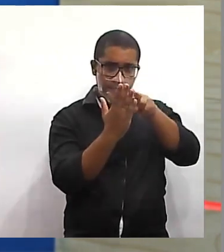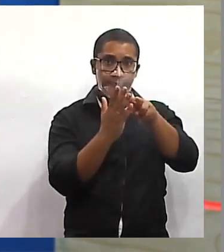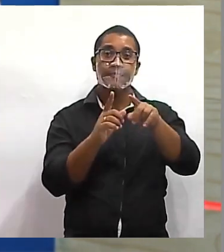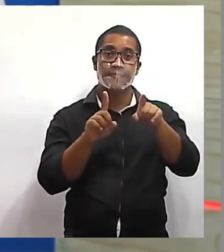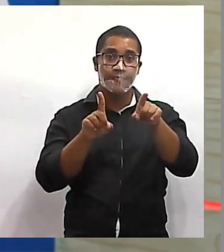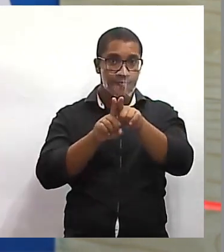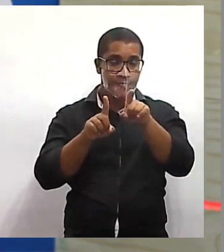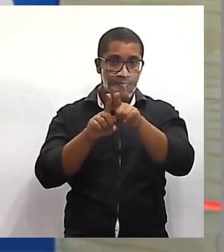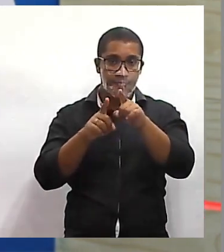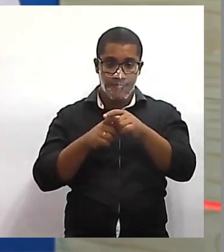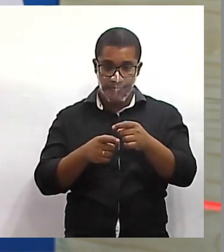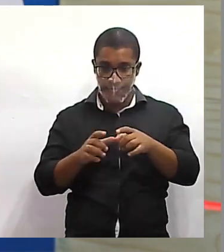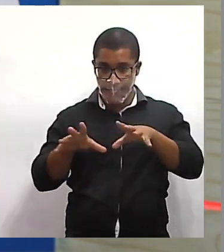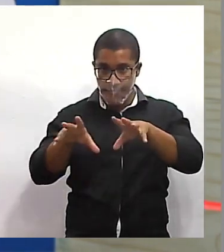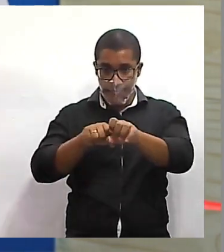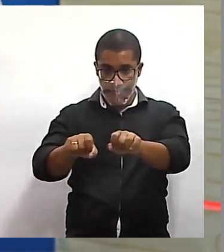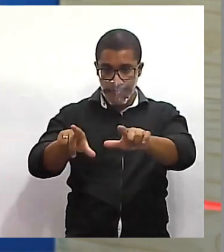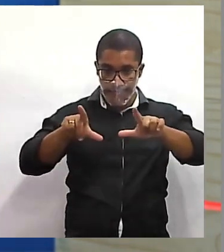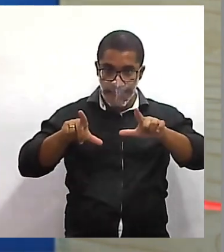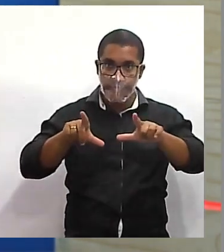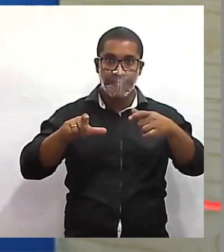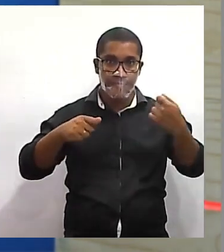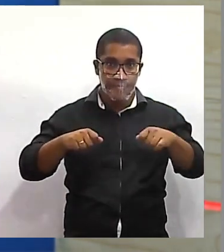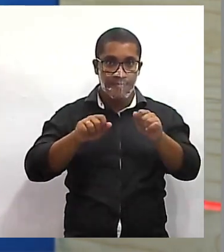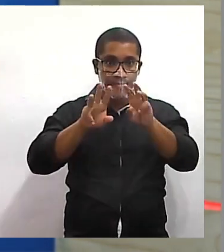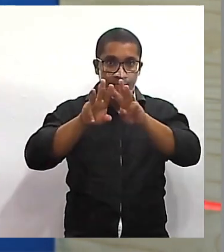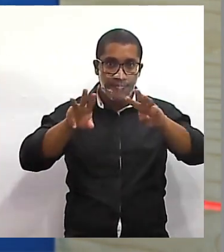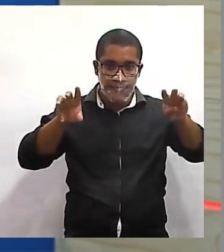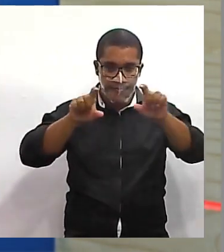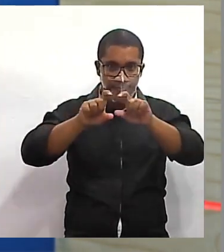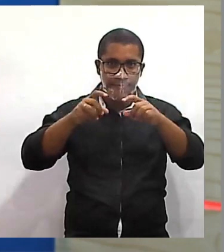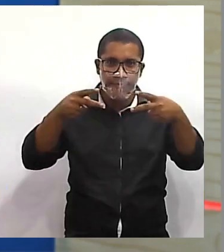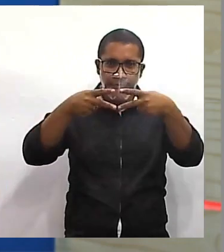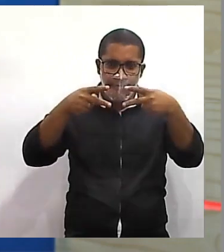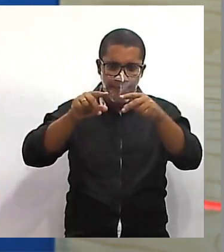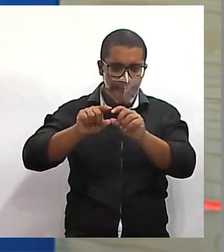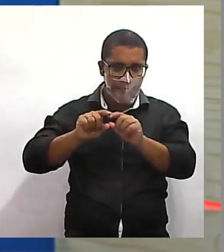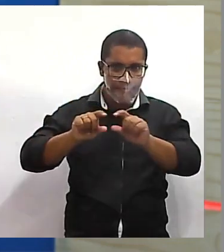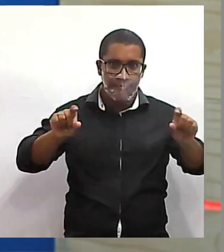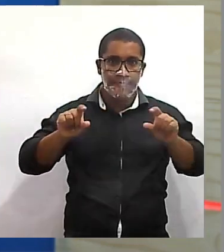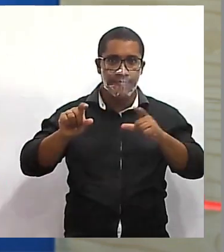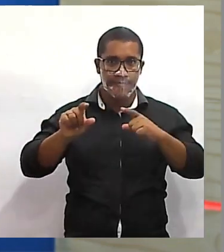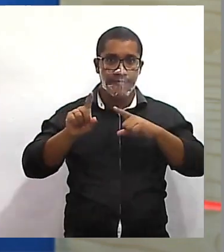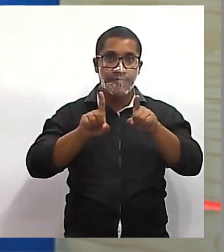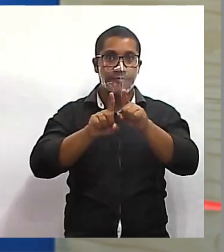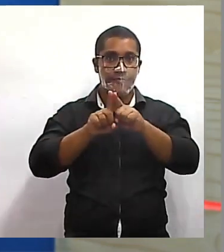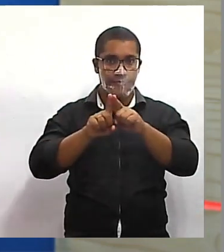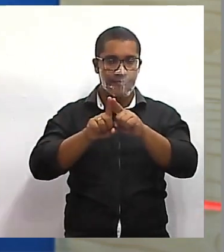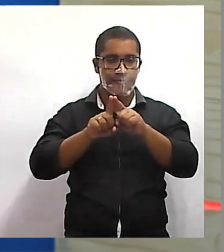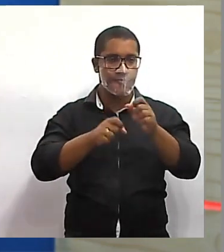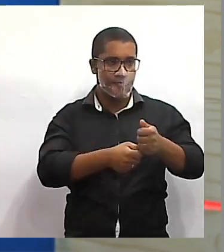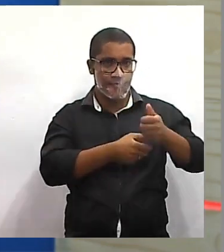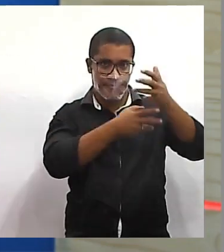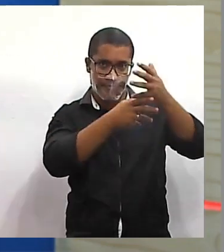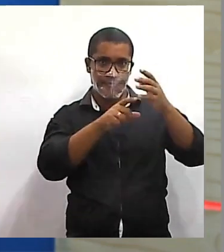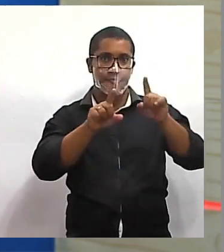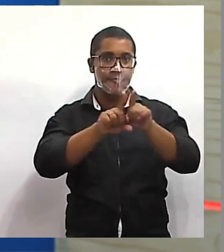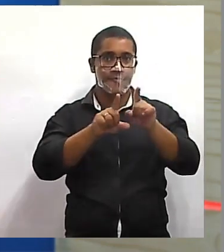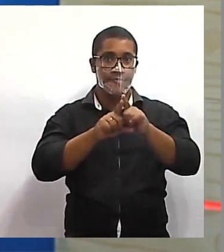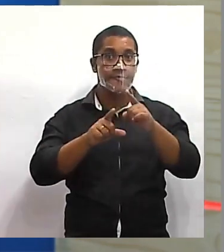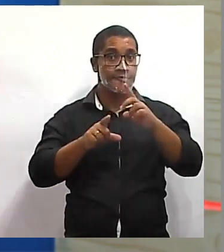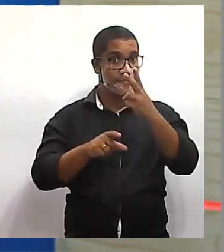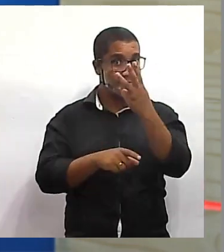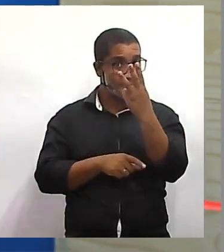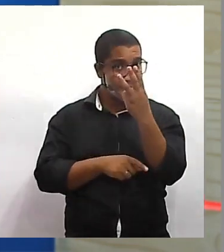ser solicitado através do link que está lá no chat e na descrição do vídeo. O link permanecerá ativo até